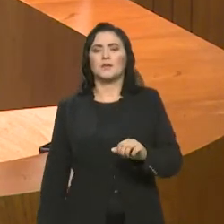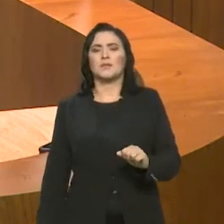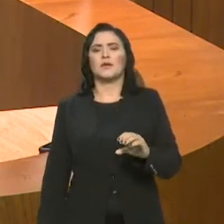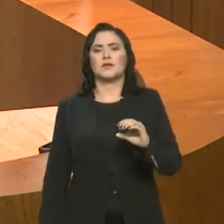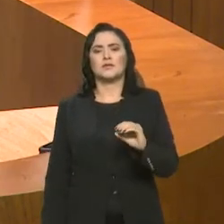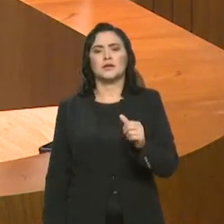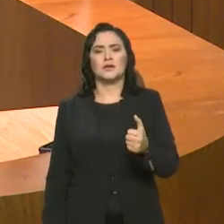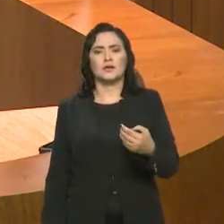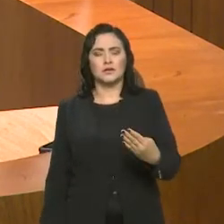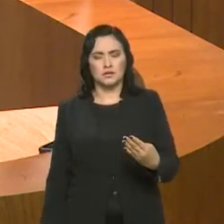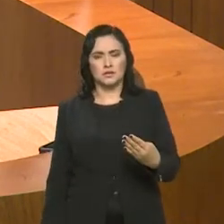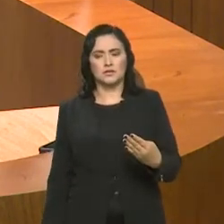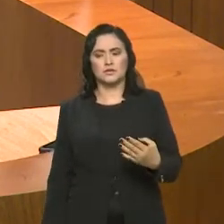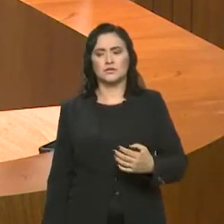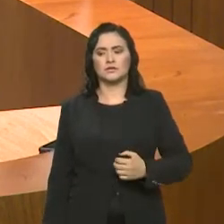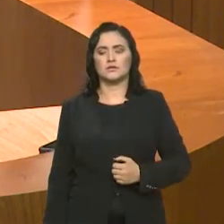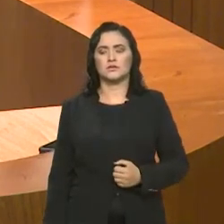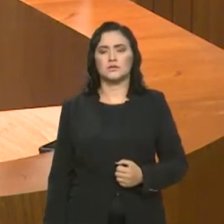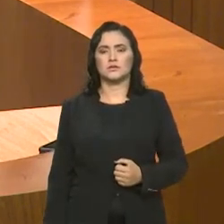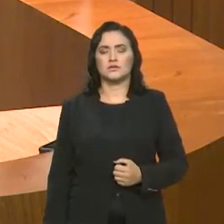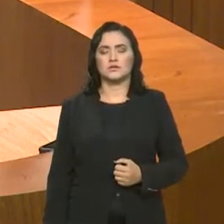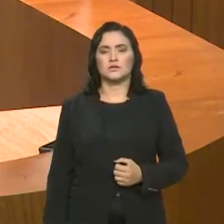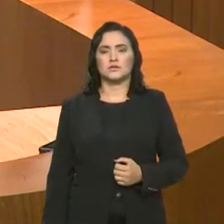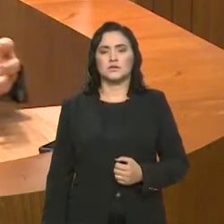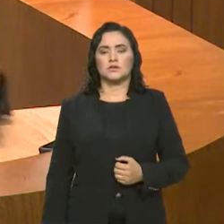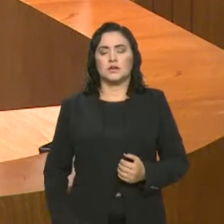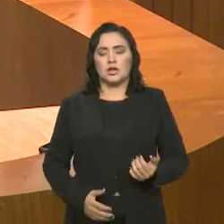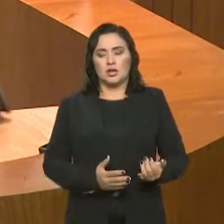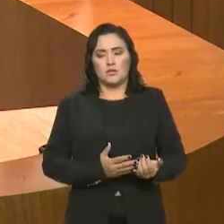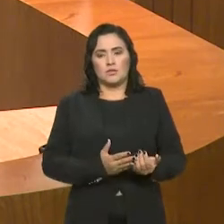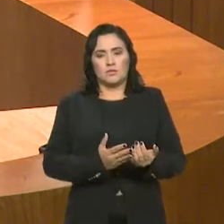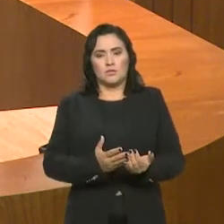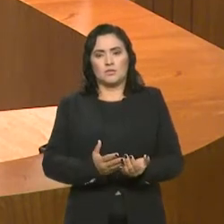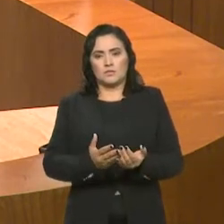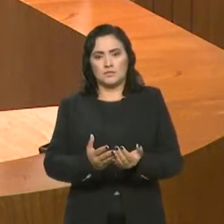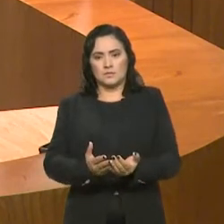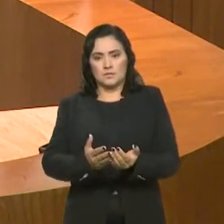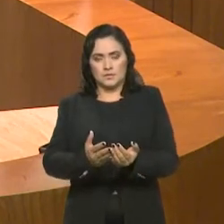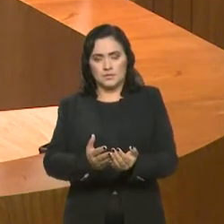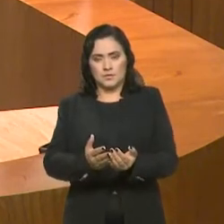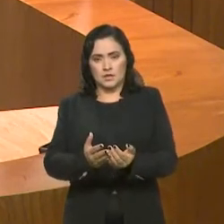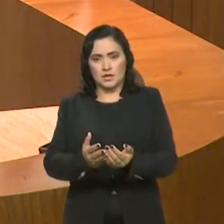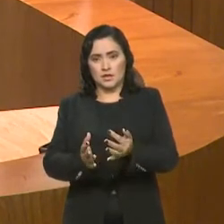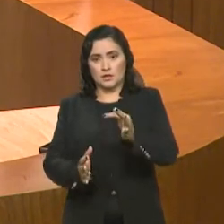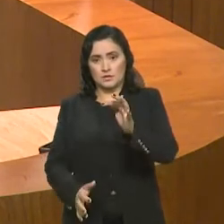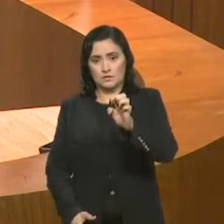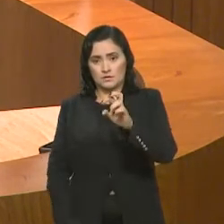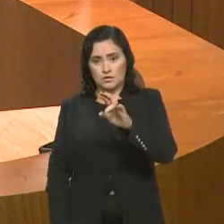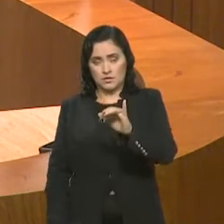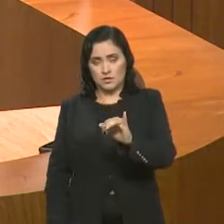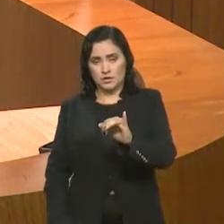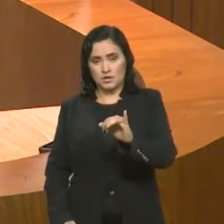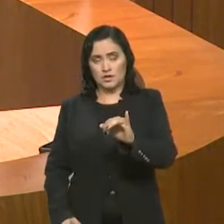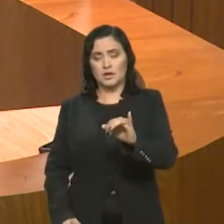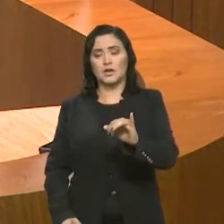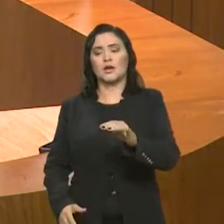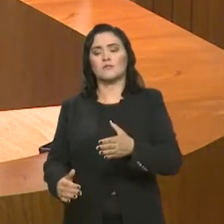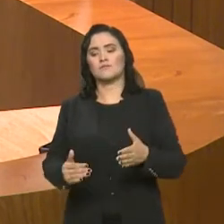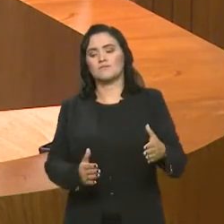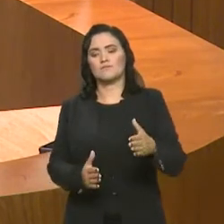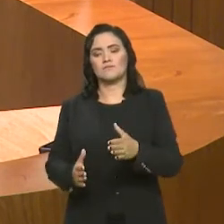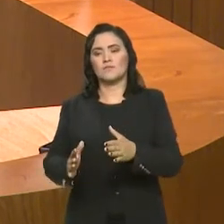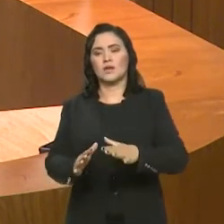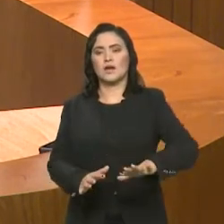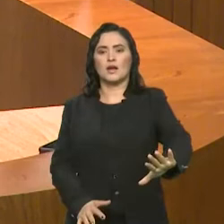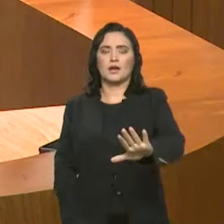MA-014, com o transporte dessa travessia do ferro, liga toda a nossa Baixada, oriental, ocidental,